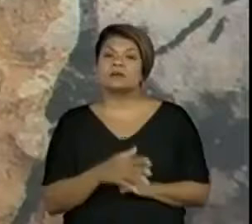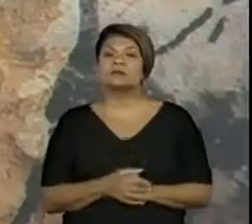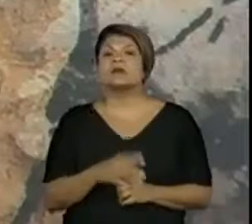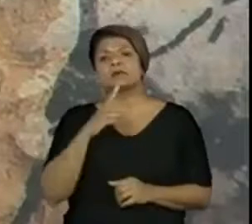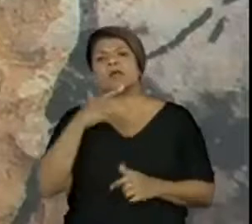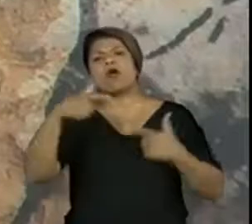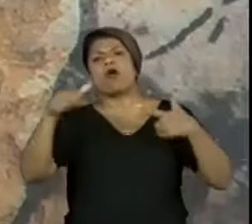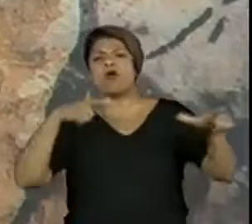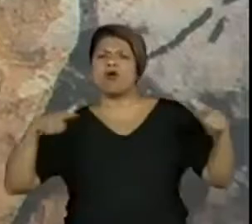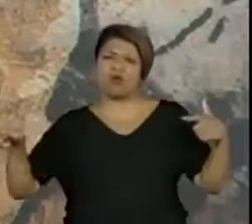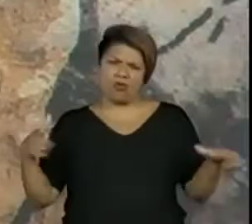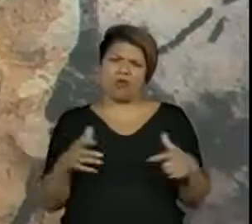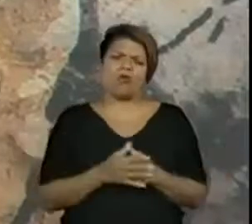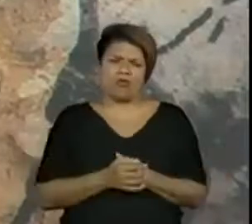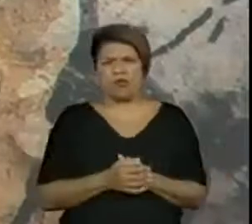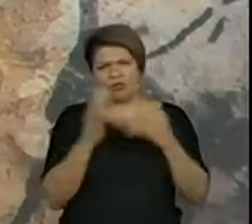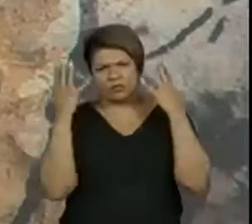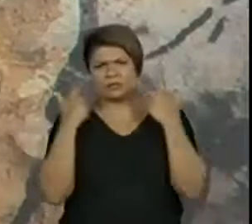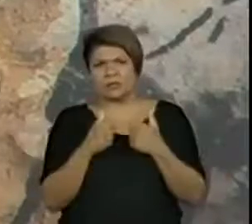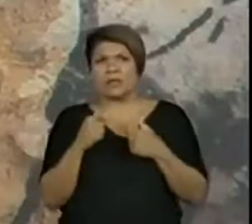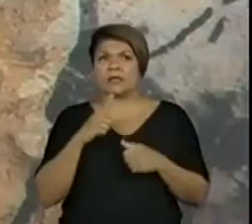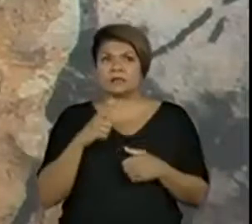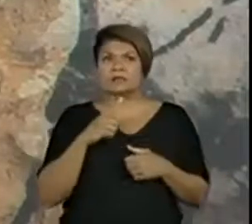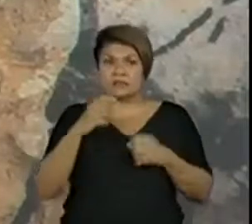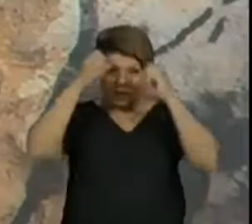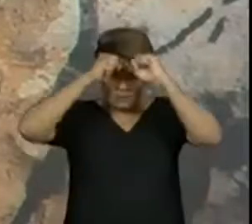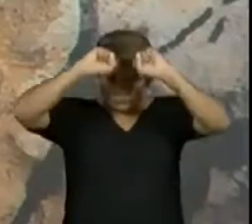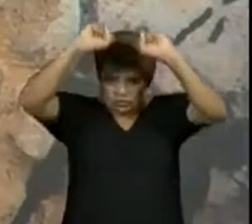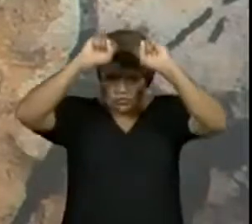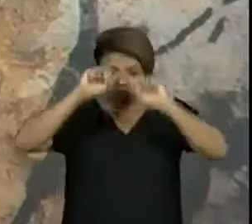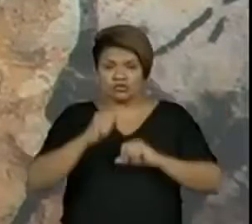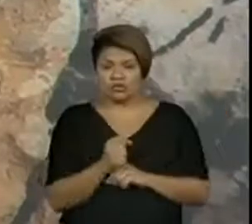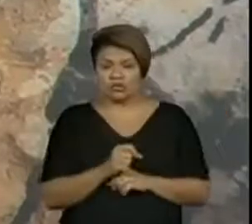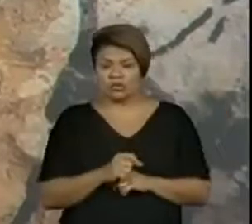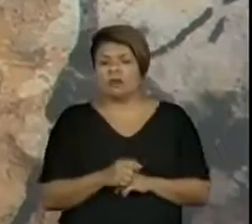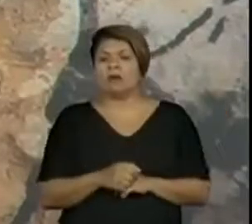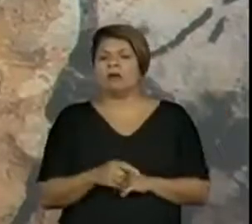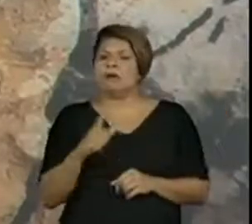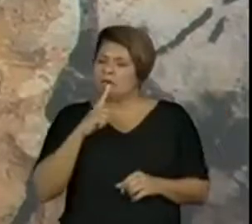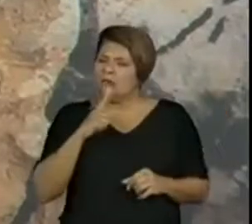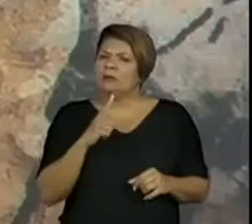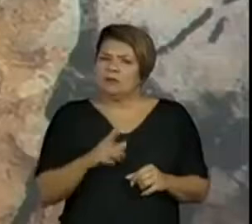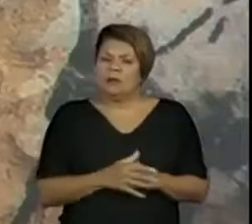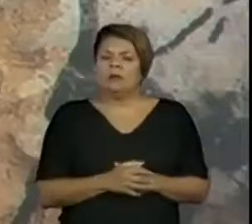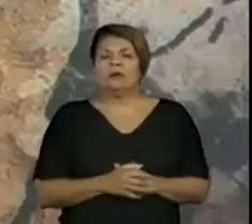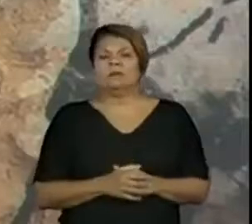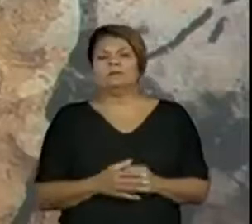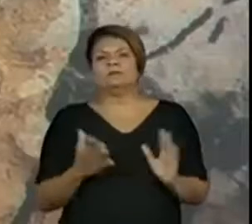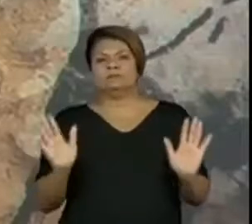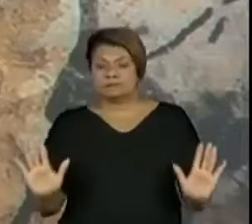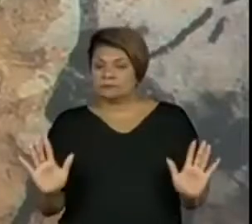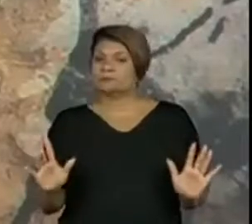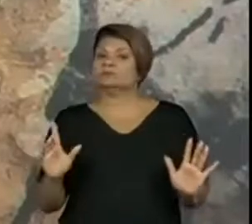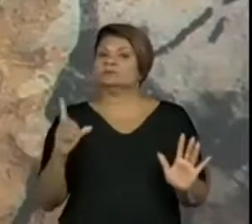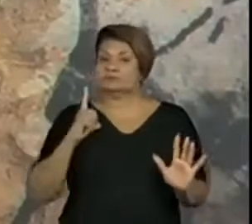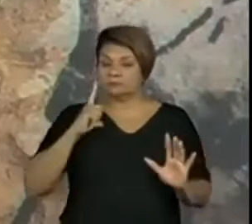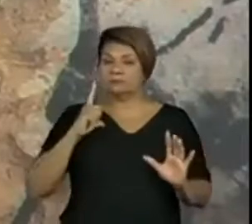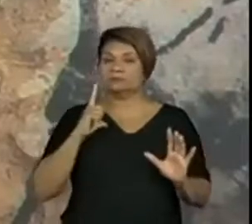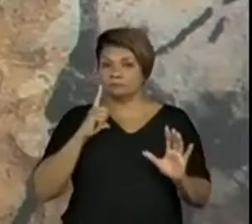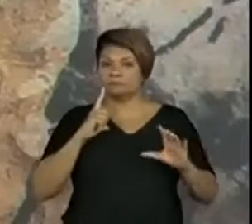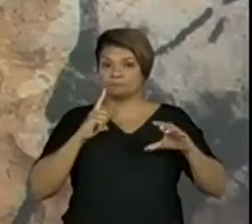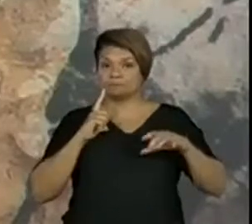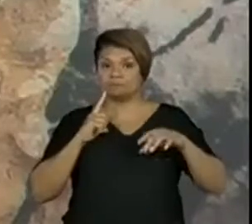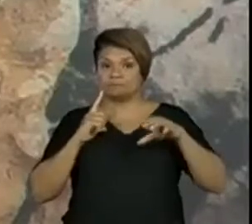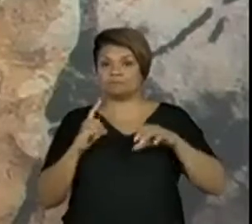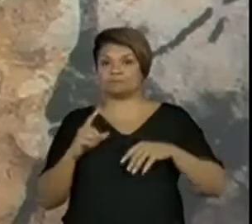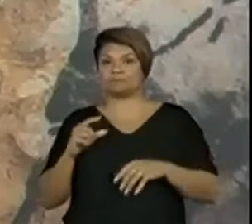temos outros animais também. Ele tem chifres e nos arredores, nos entornos das